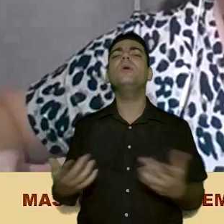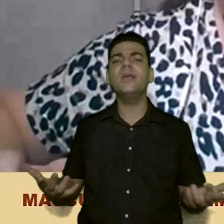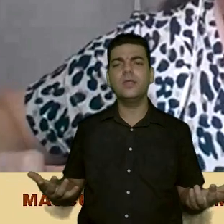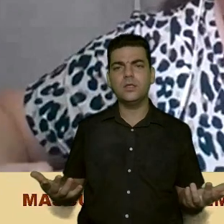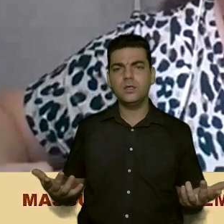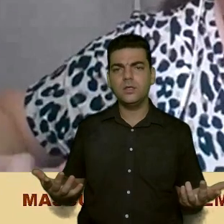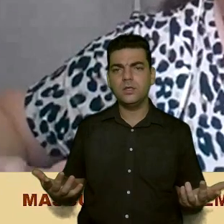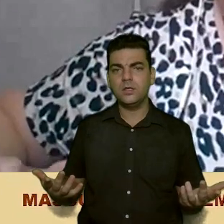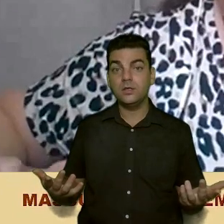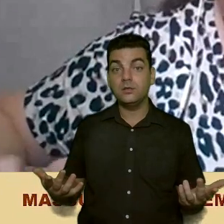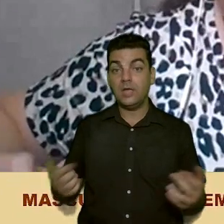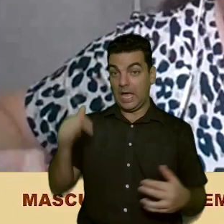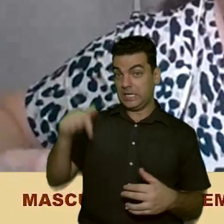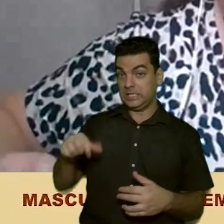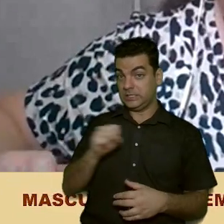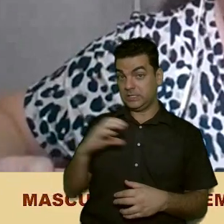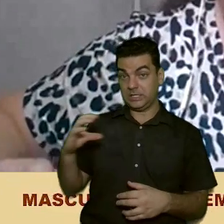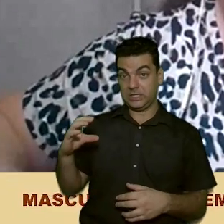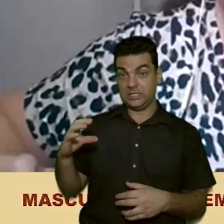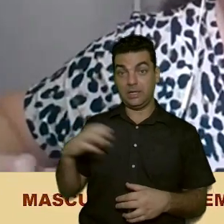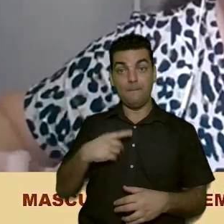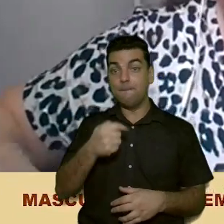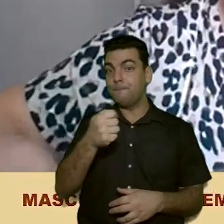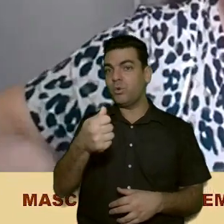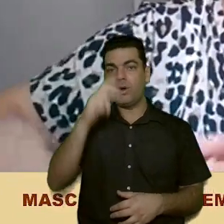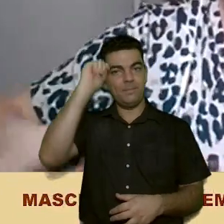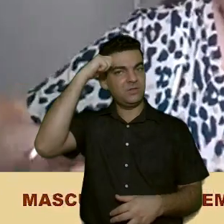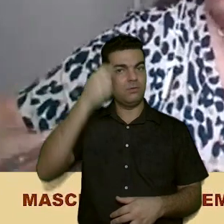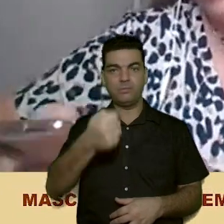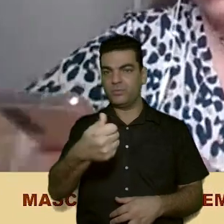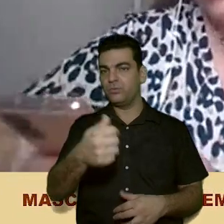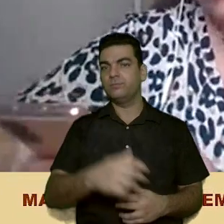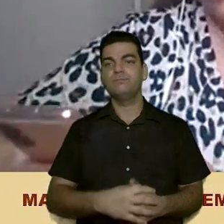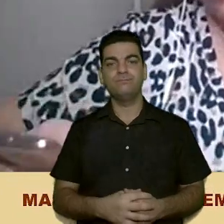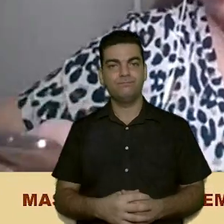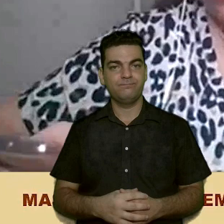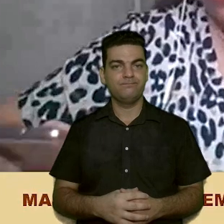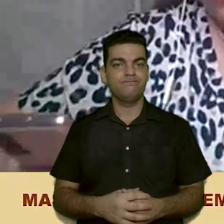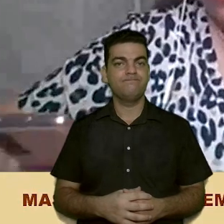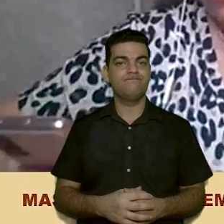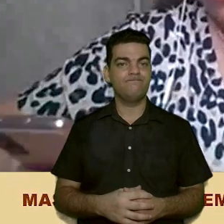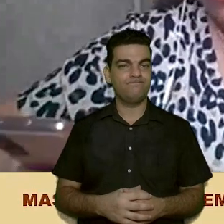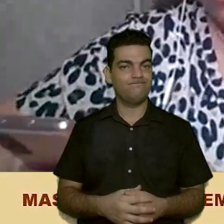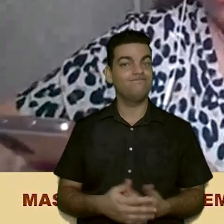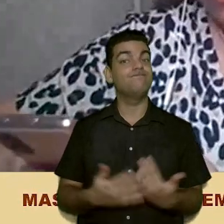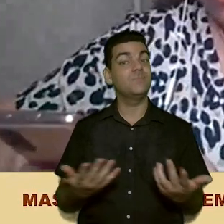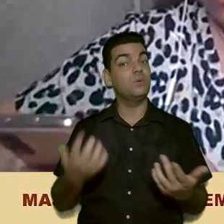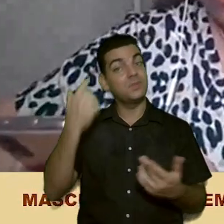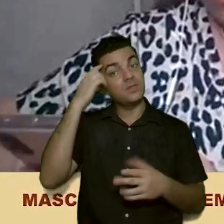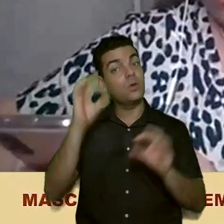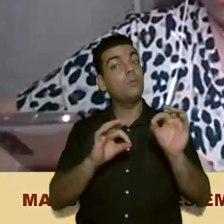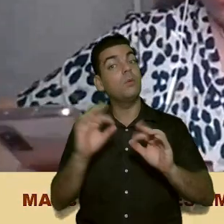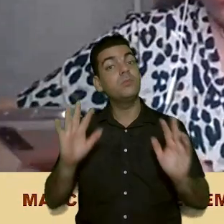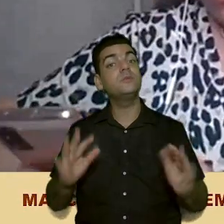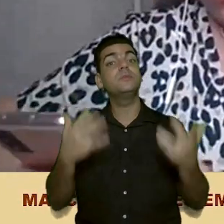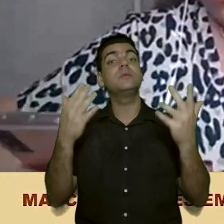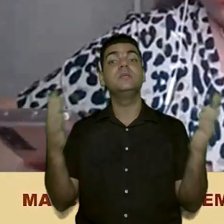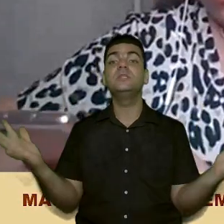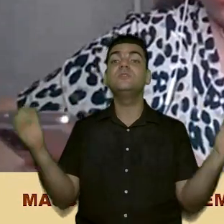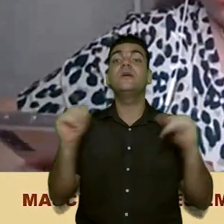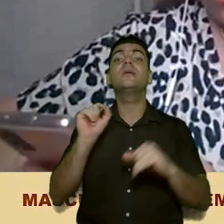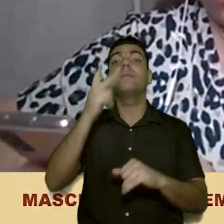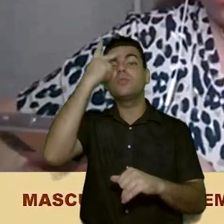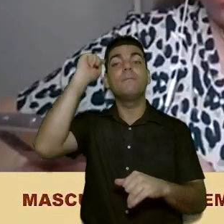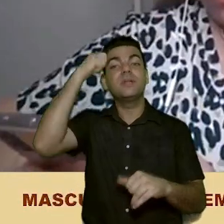professor negro, não tem. Como é que é isso? Então, assim, a gente fomentar. Aqui onde eu estou, em Garopaba, Santa Catarina, é um lugar que quase você não vê pessoas negras aqui, né?